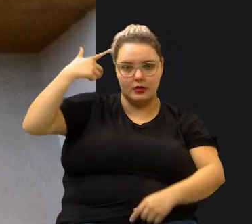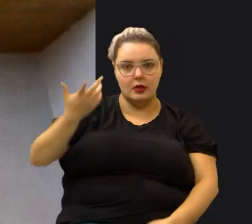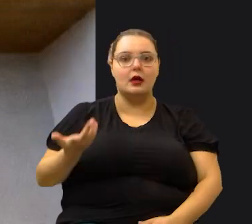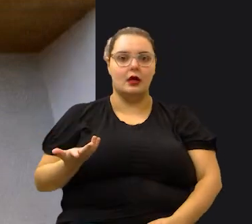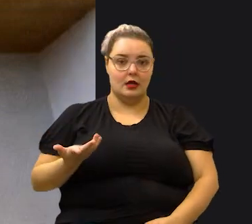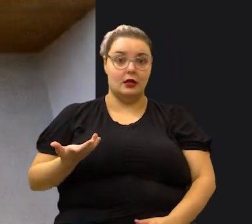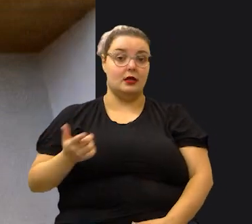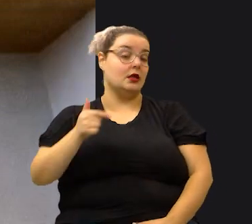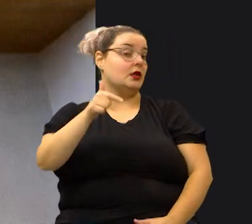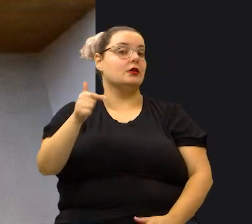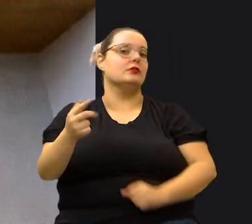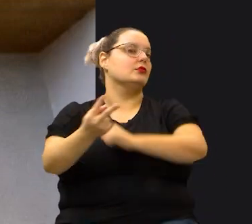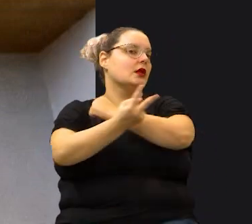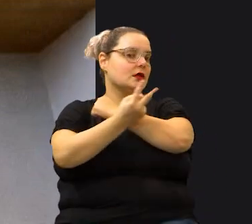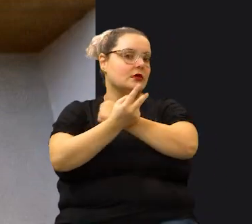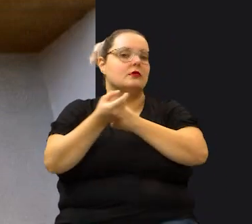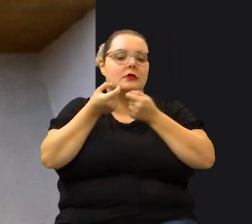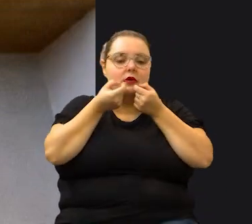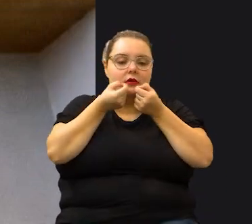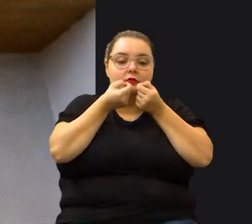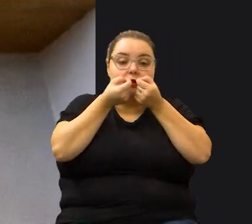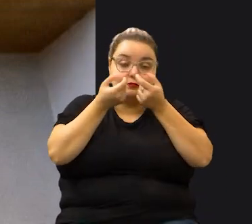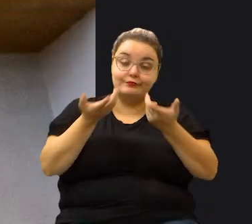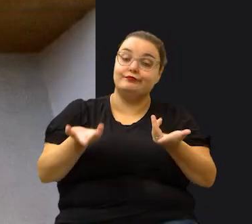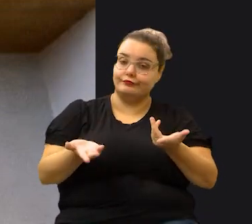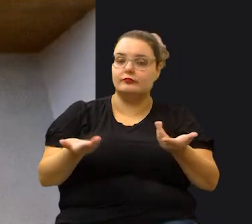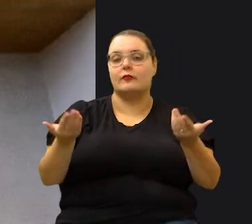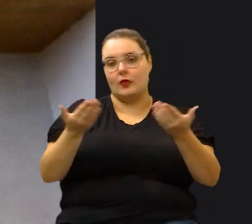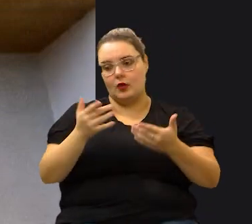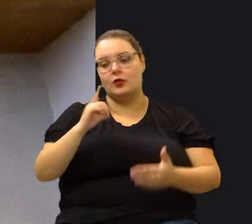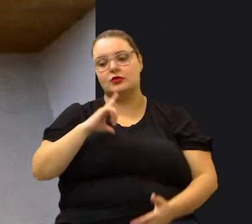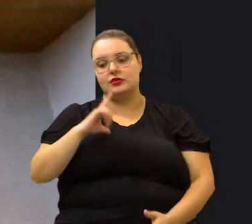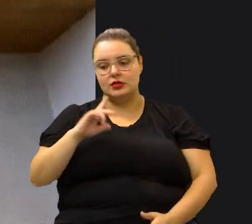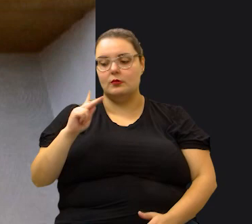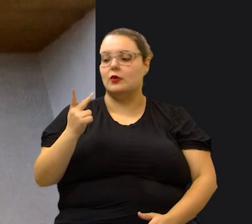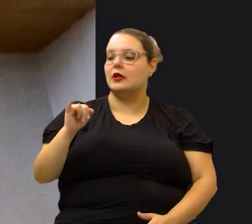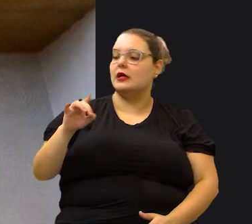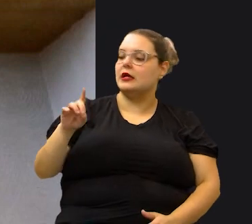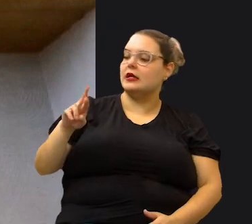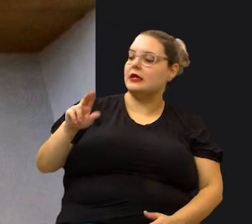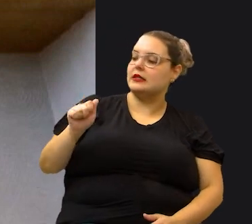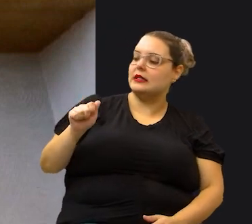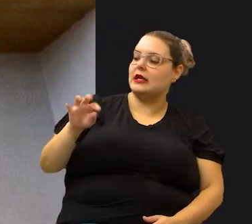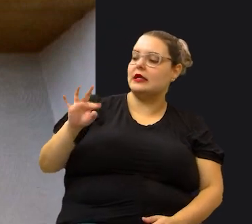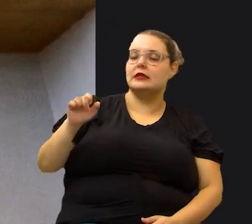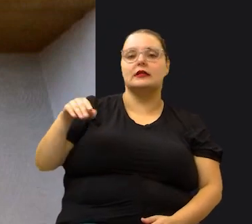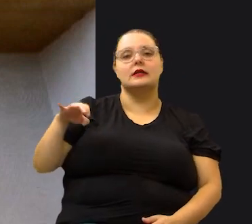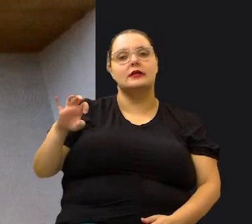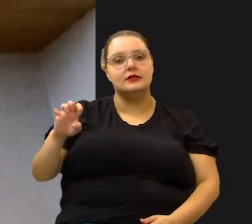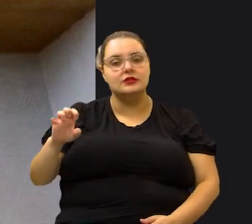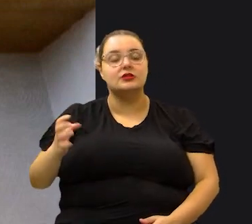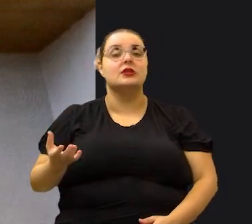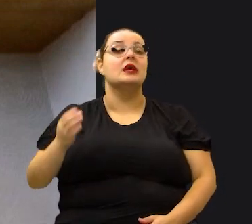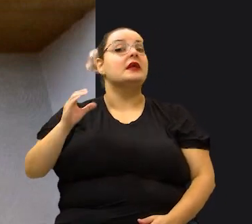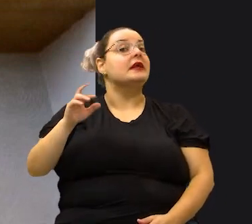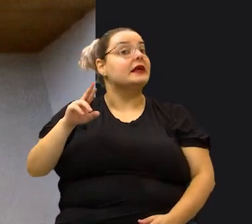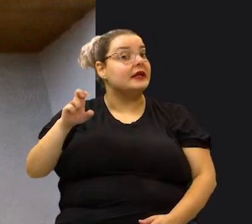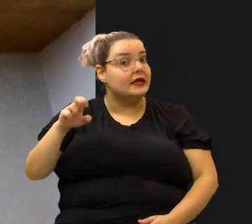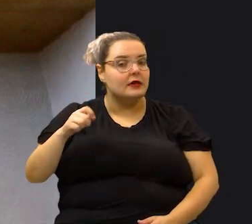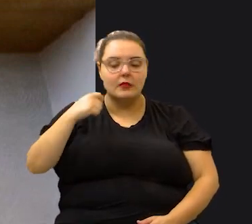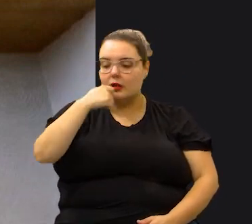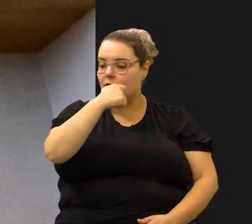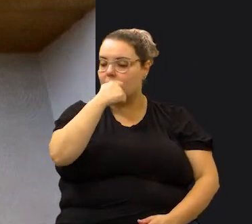lábios, porque a gente não tem esse cuidado. Então, assim, hoje temos hidratantes labiais na forma de cremes, hoje temos até em